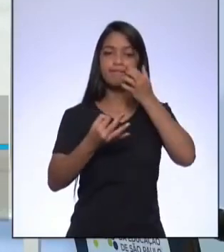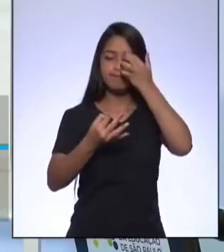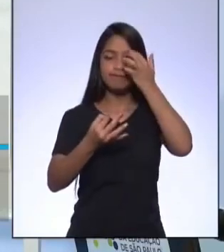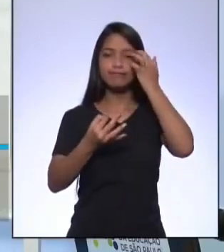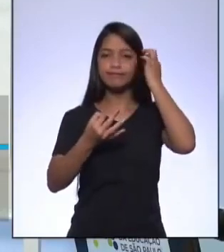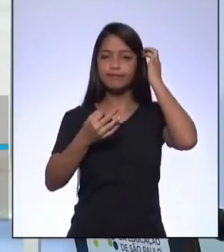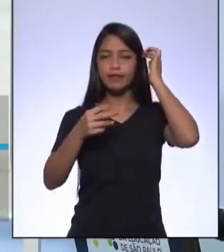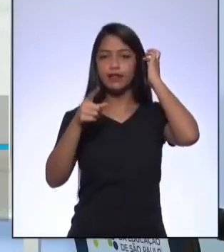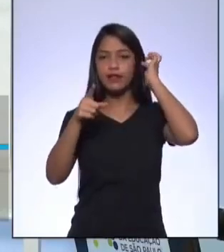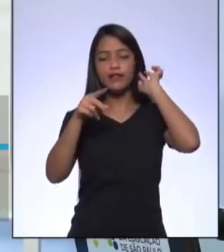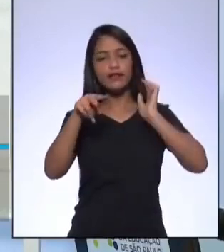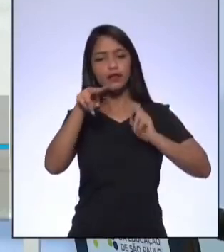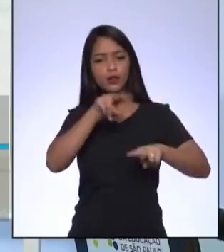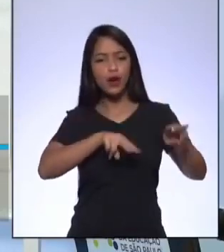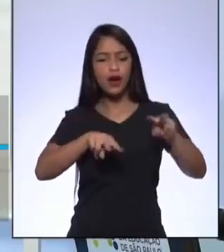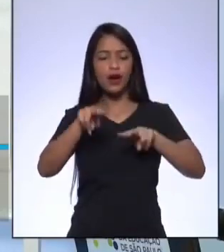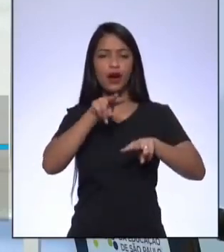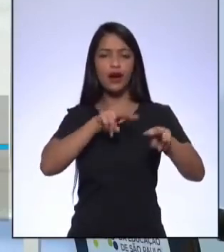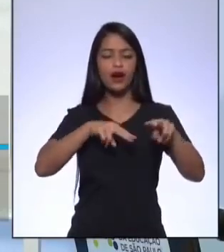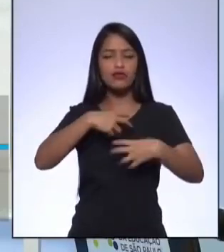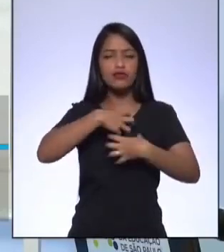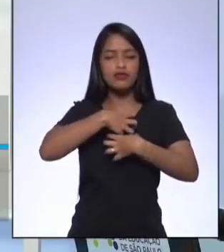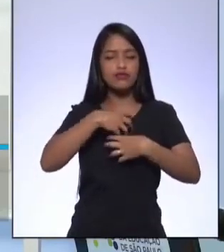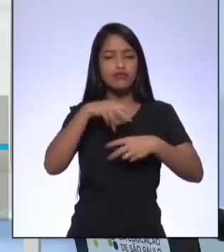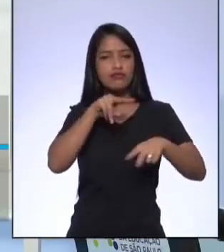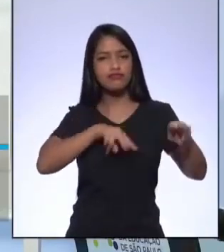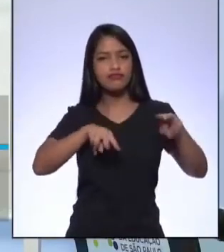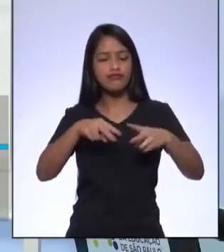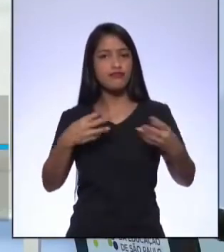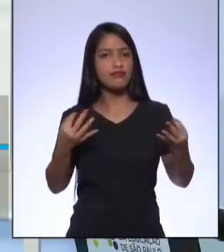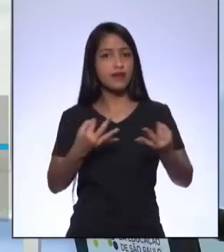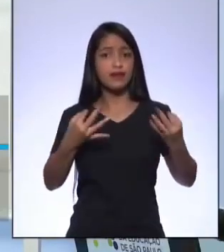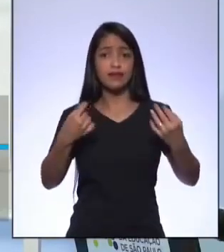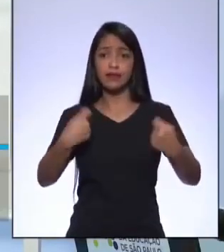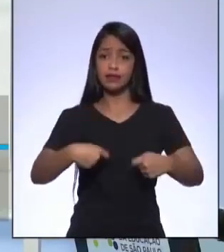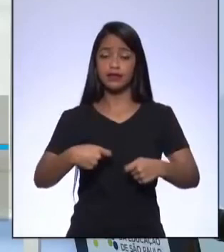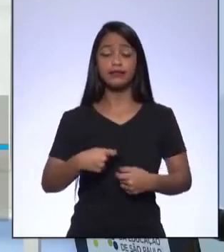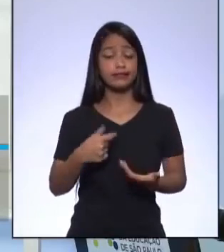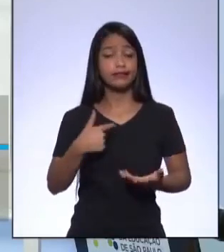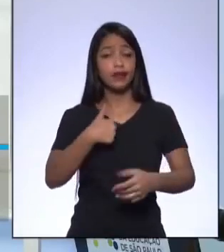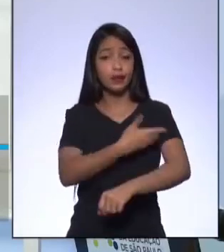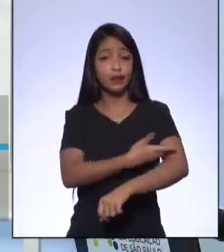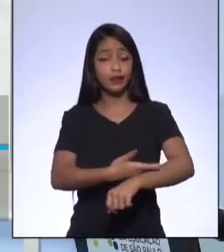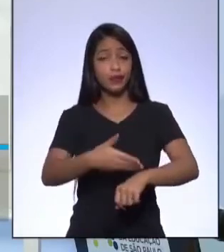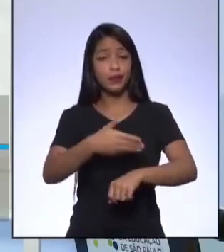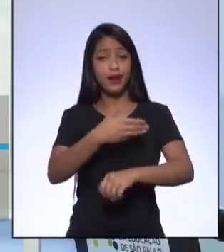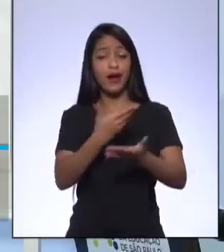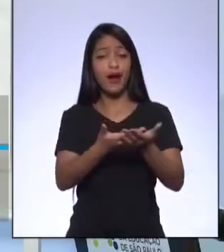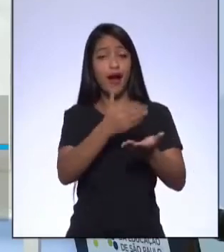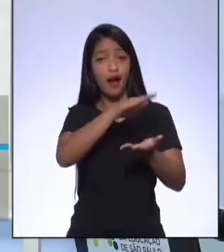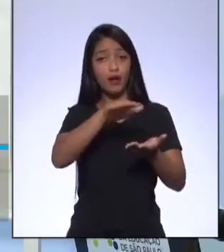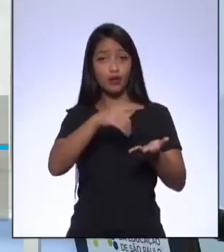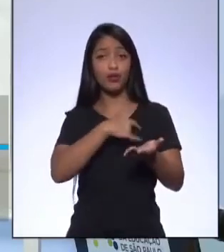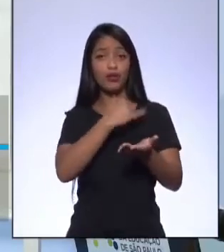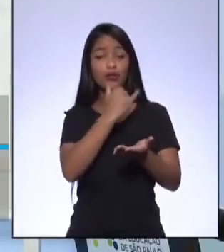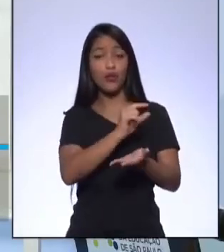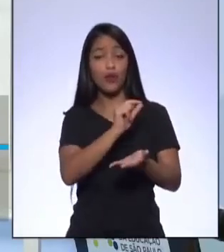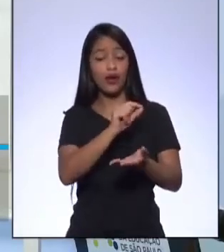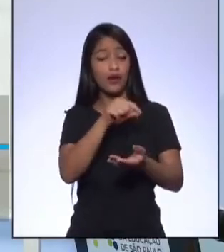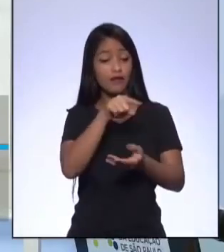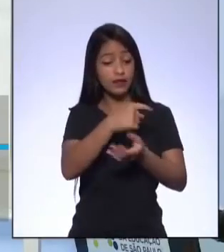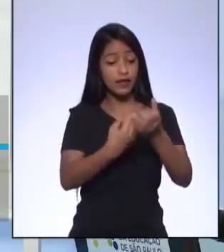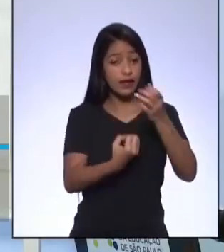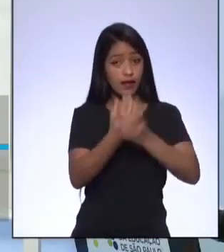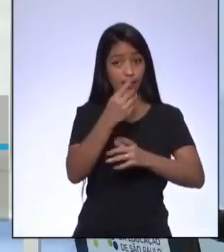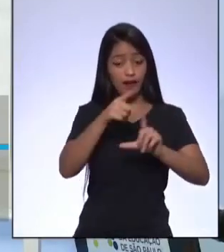uma visualização, tem uma questão do visual. Eu sempre falei para os meus alunos, quando você constrói um gráfico, você tem que